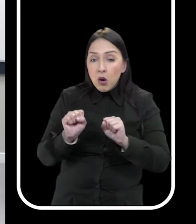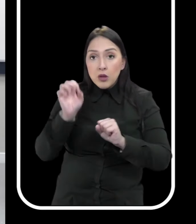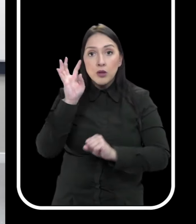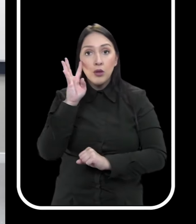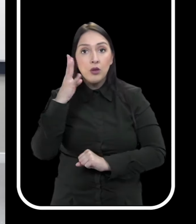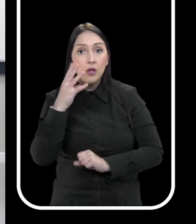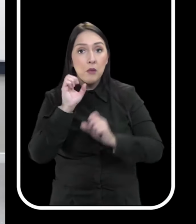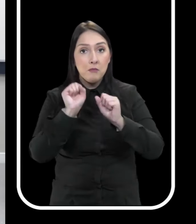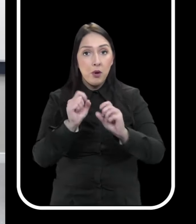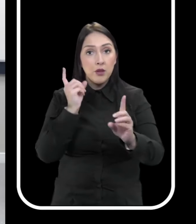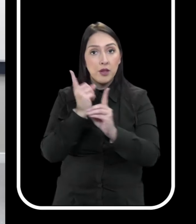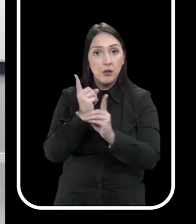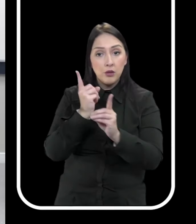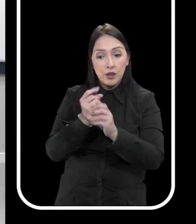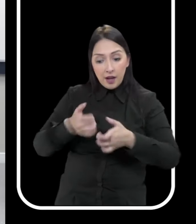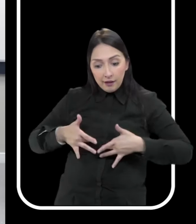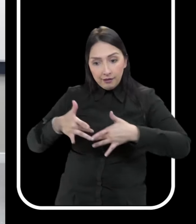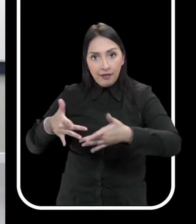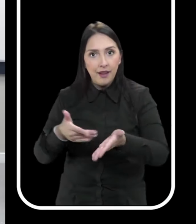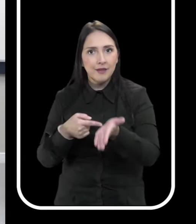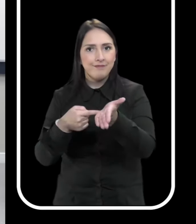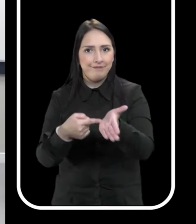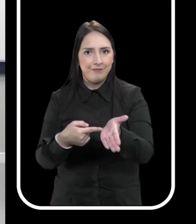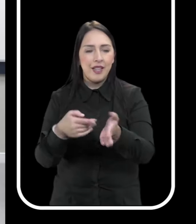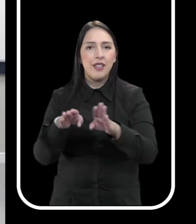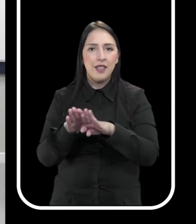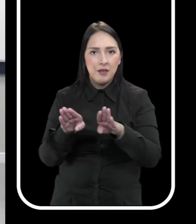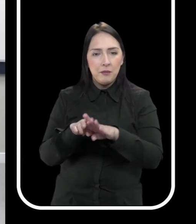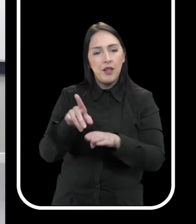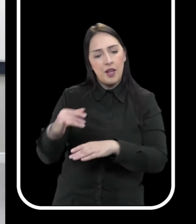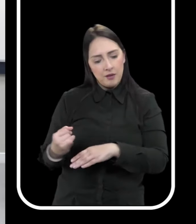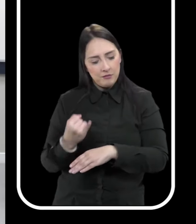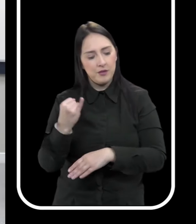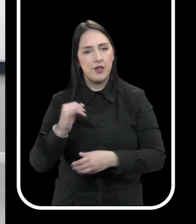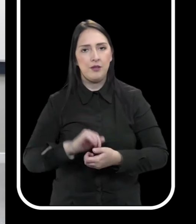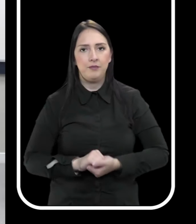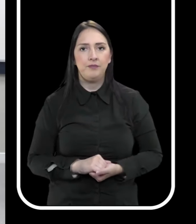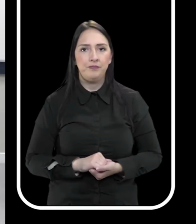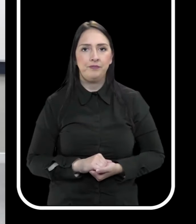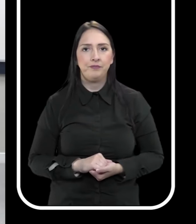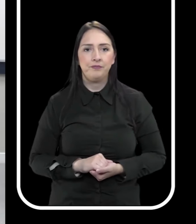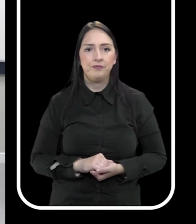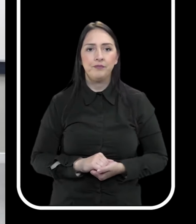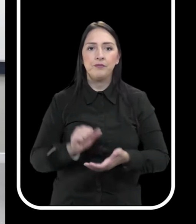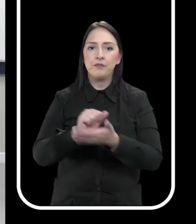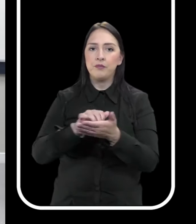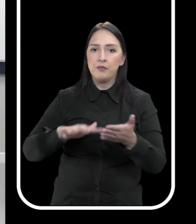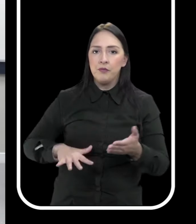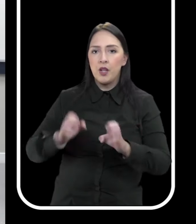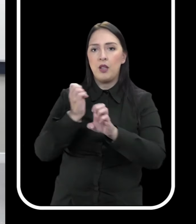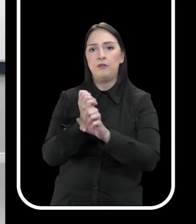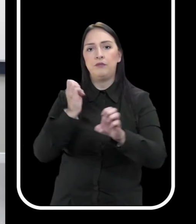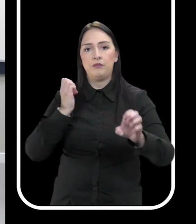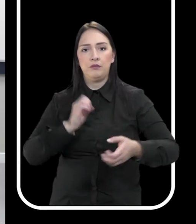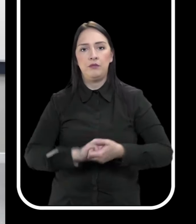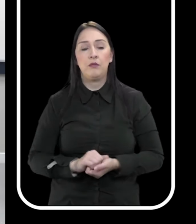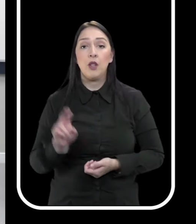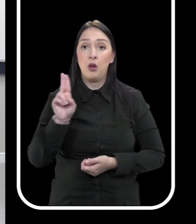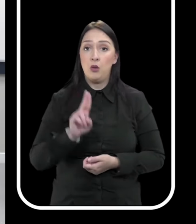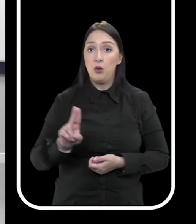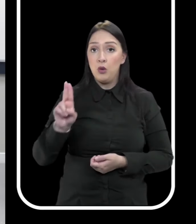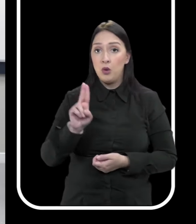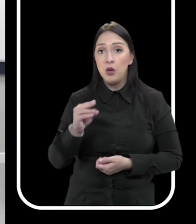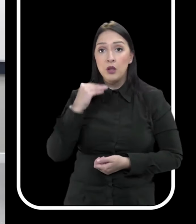possíveis soluções que você possa dar para isso. Então, é de vital importância em atividades de engenharia